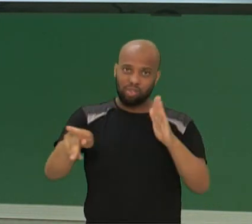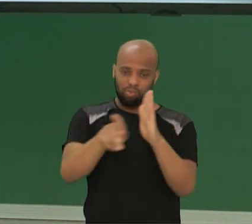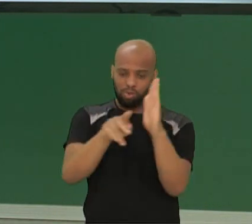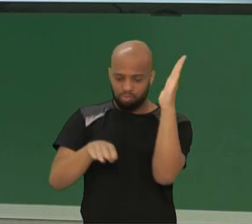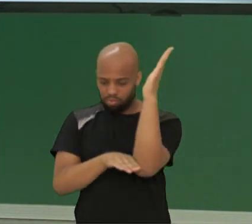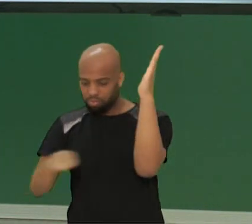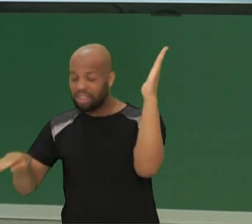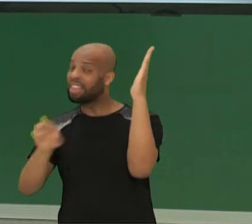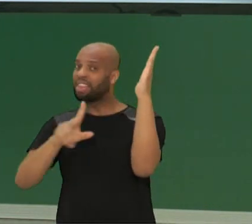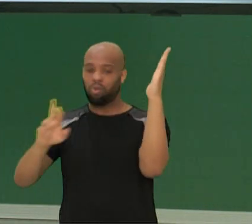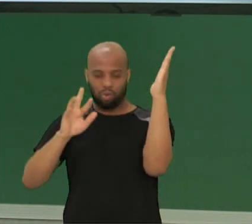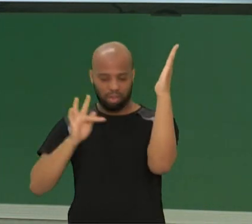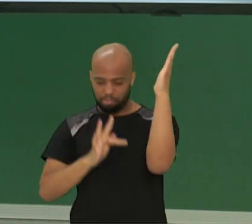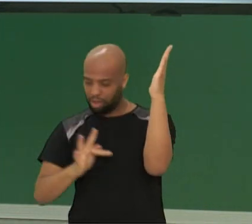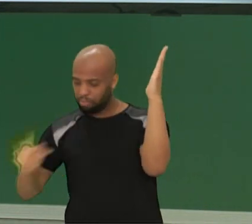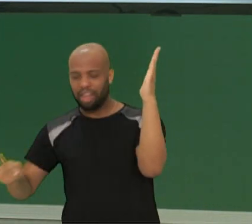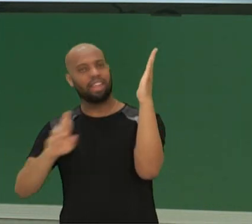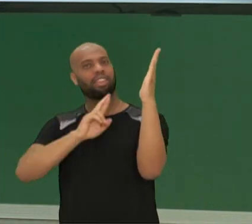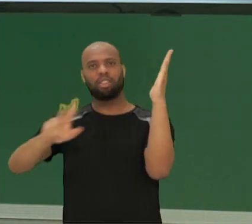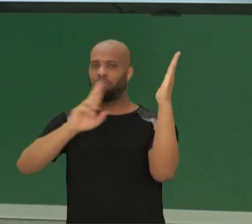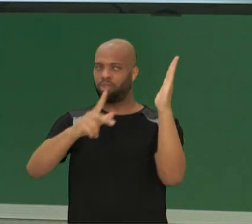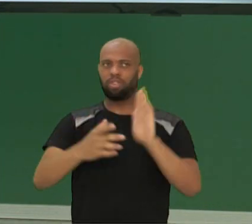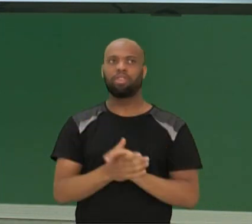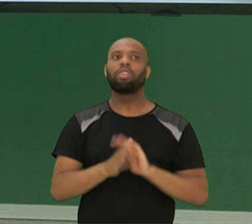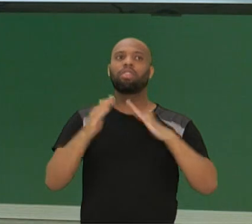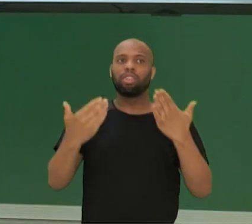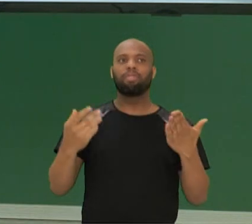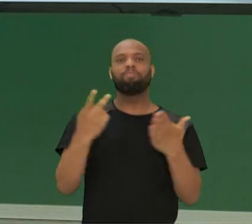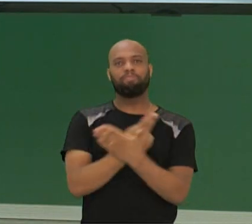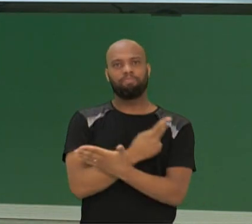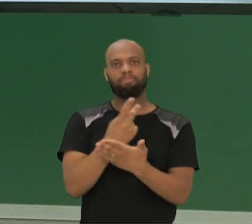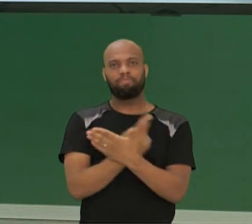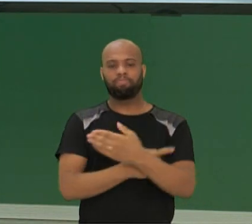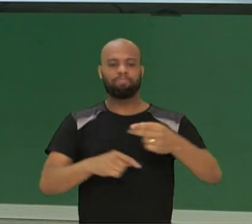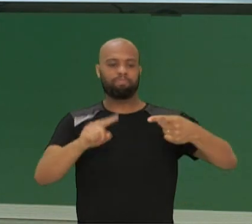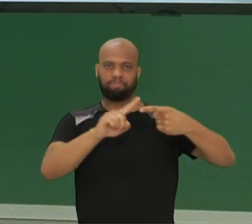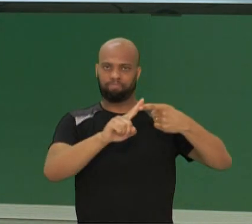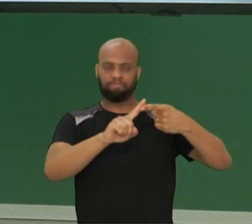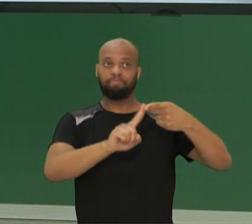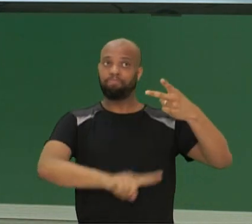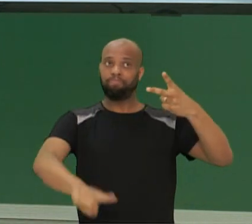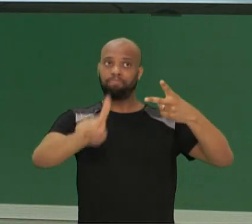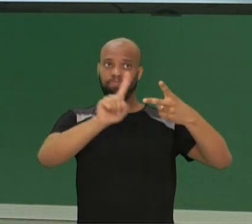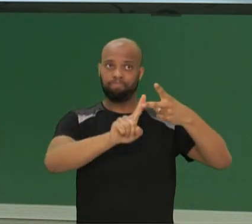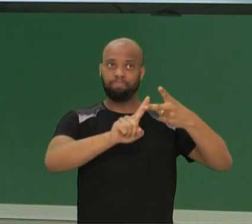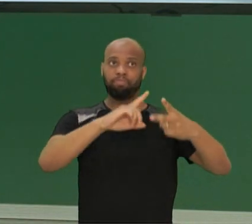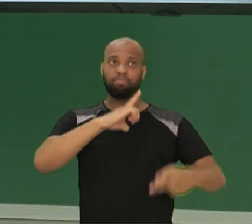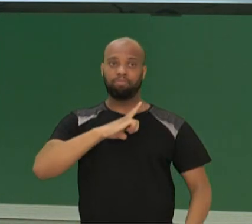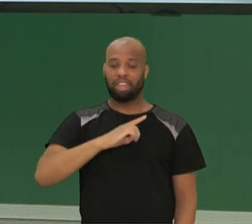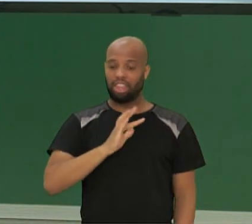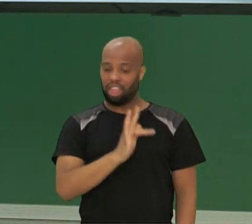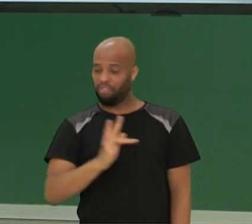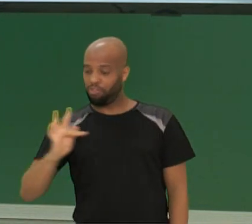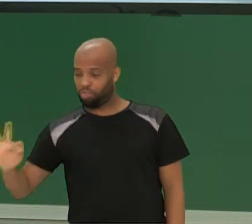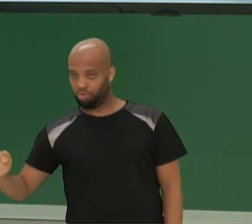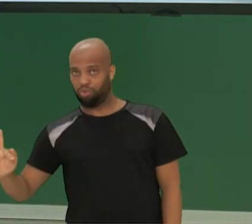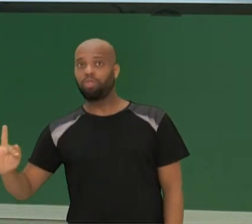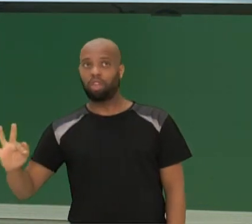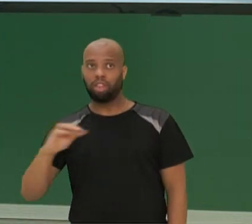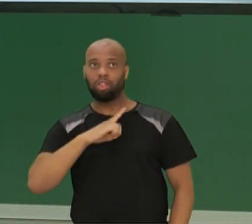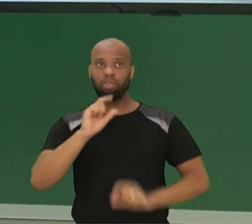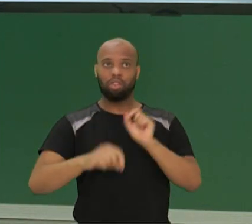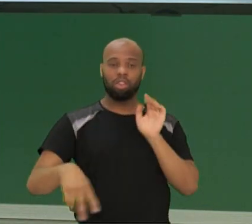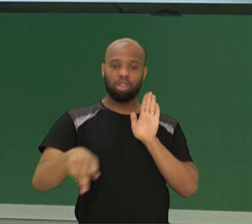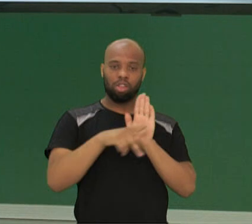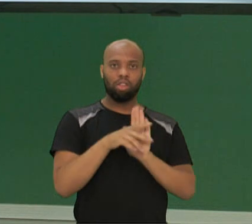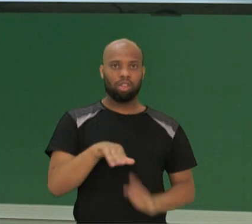eixo x, os focos não estão sobre o eixo x, tá? Essa alternativa está incorreta. Os focos F1 e F2